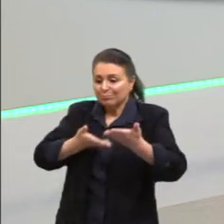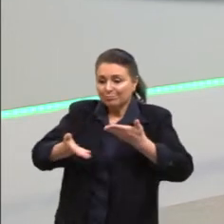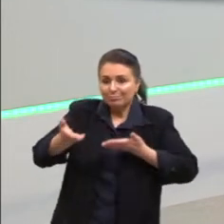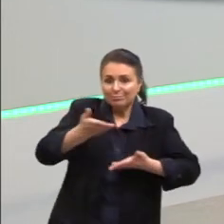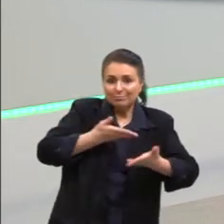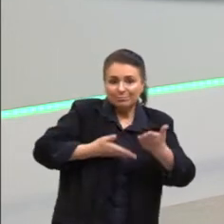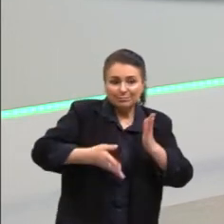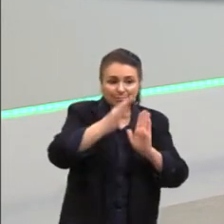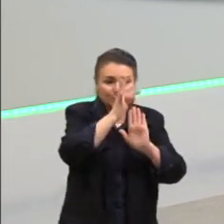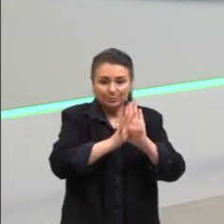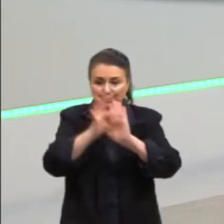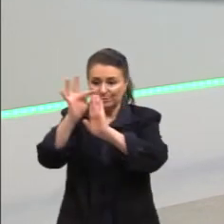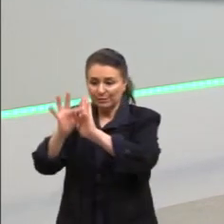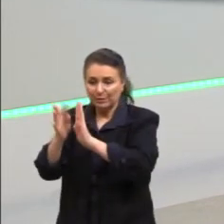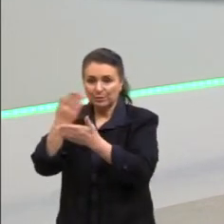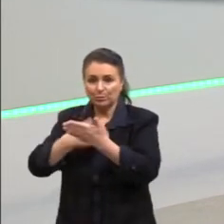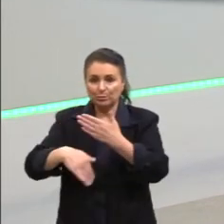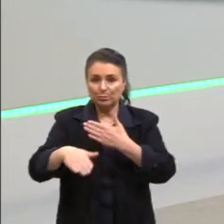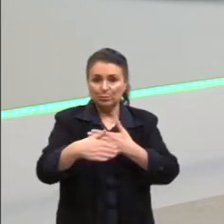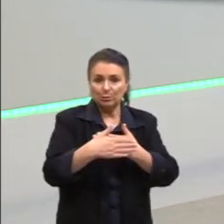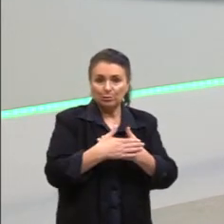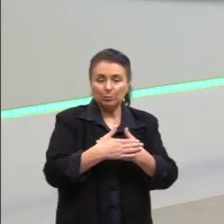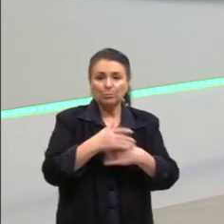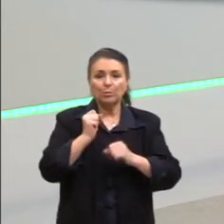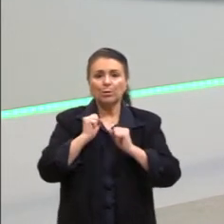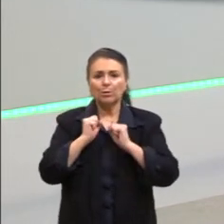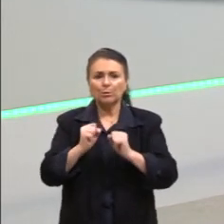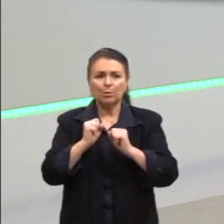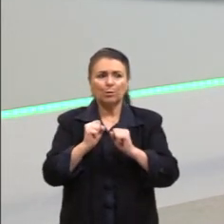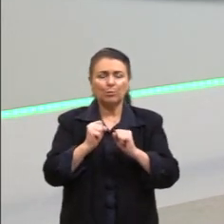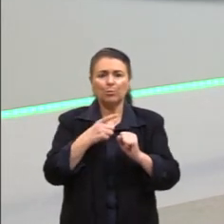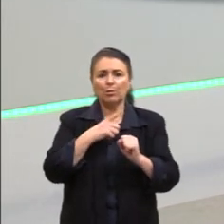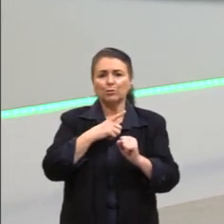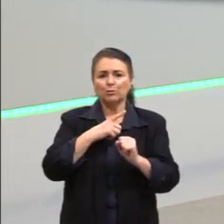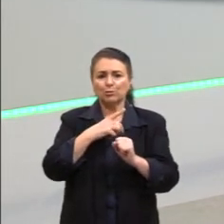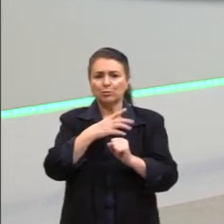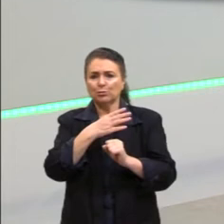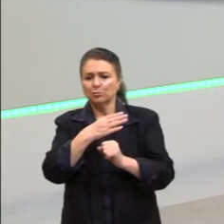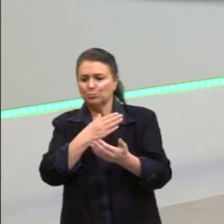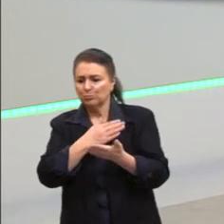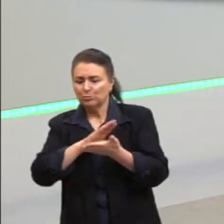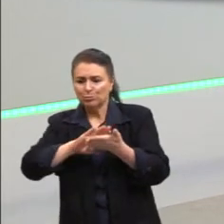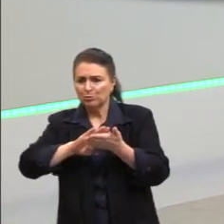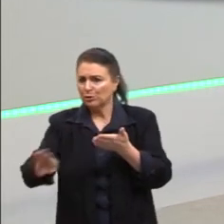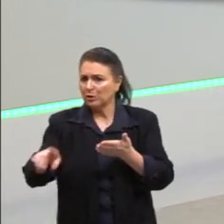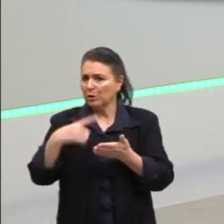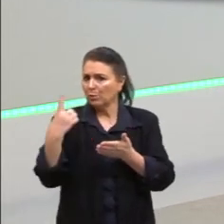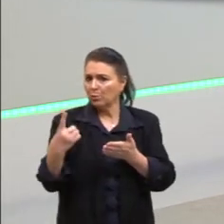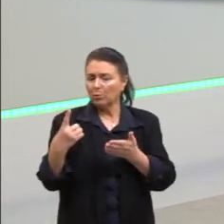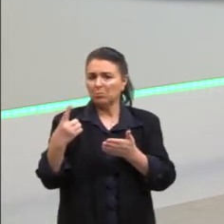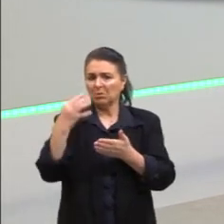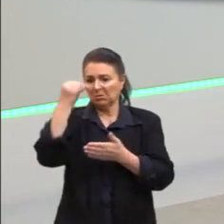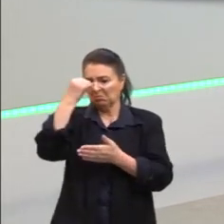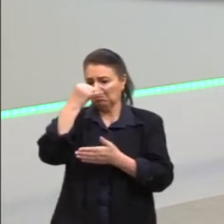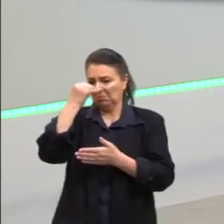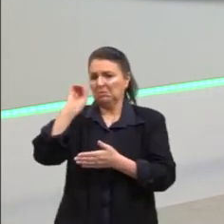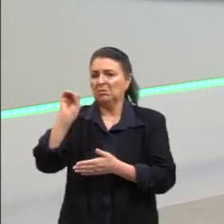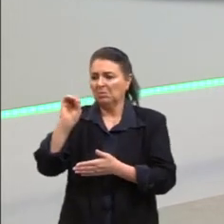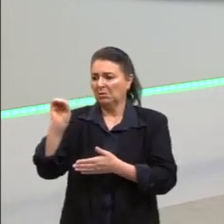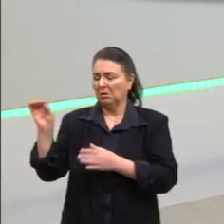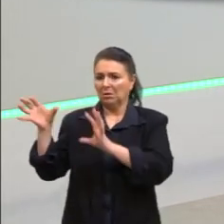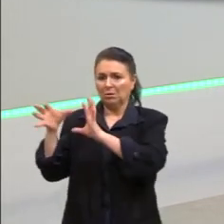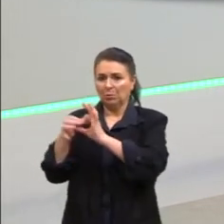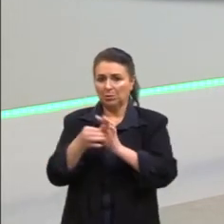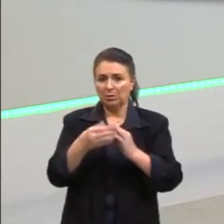em todas as partes. A gente não pode tirar um trechinho e ignorar o contexto dele. E também analisar